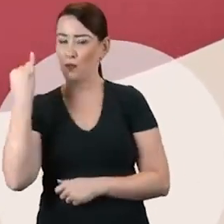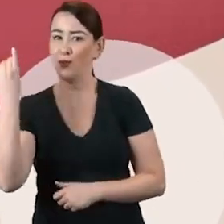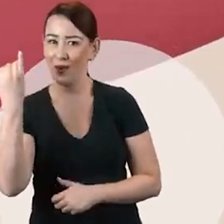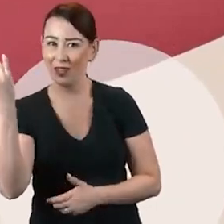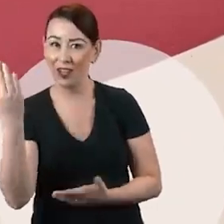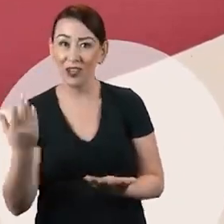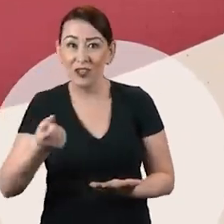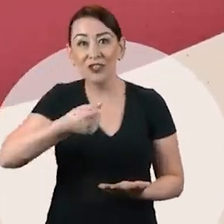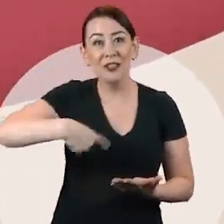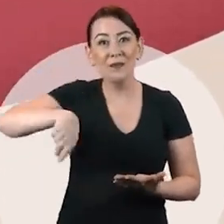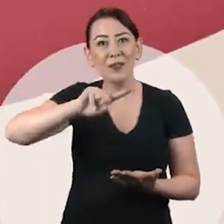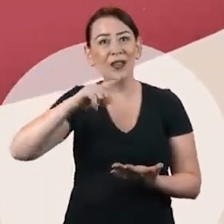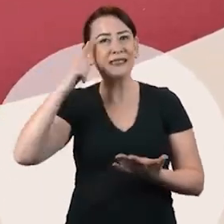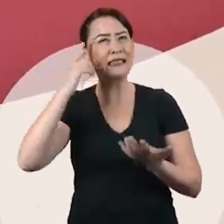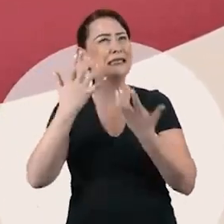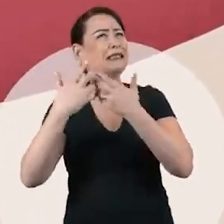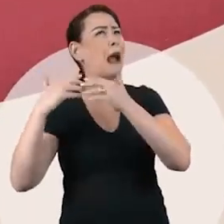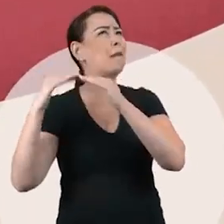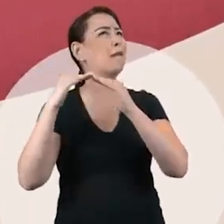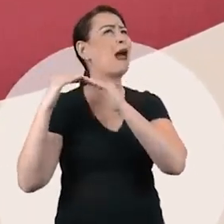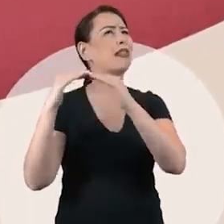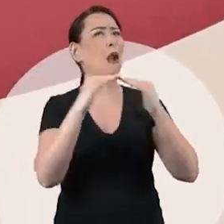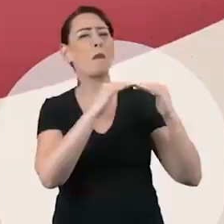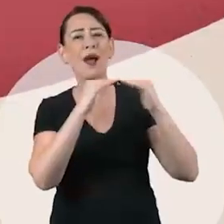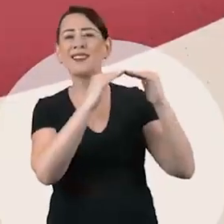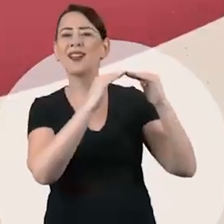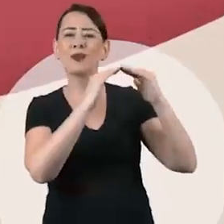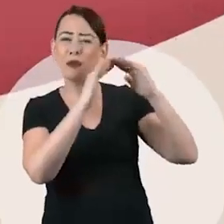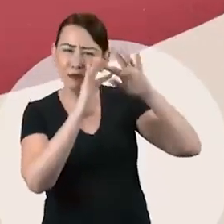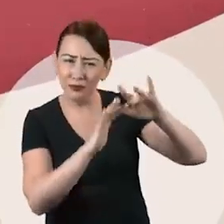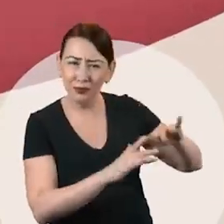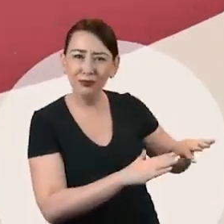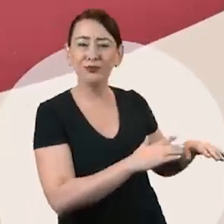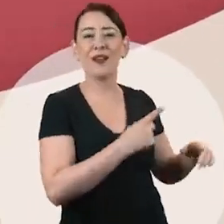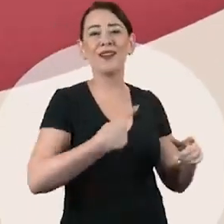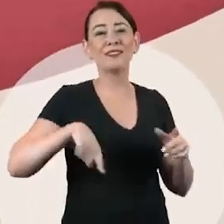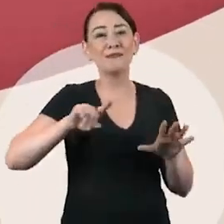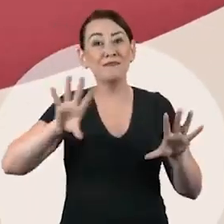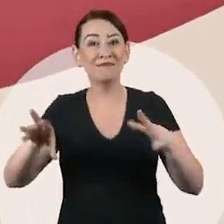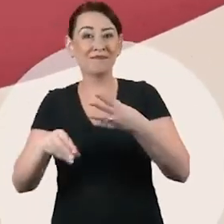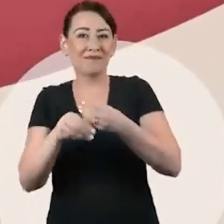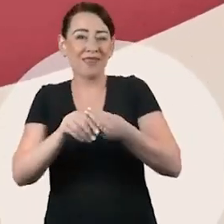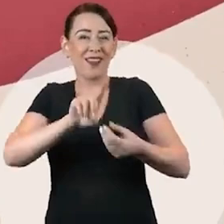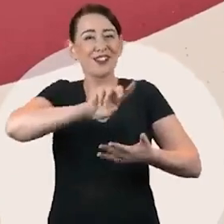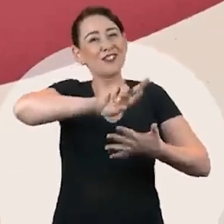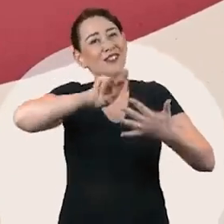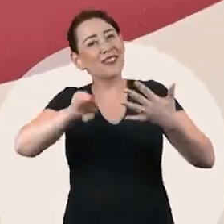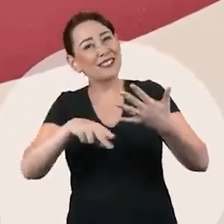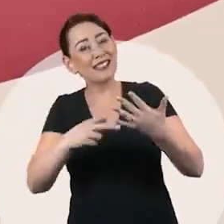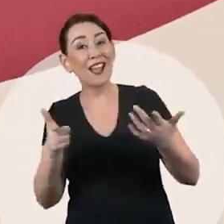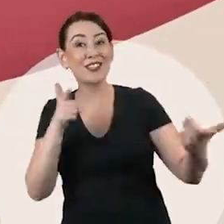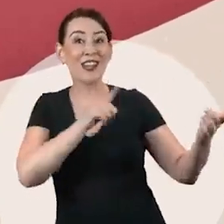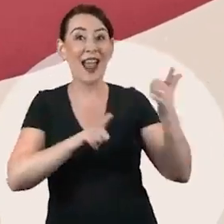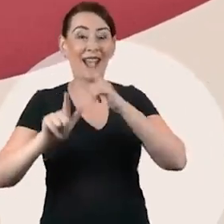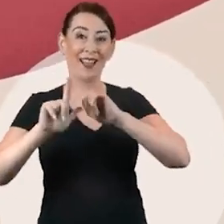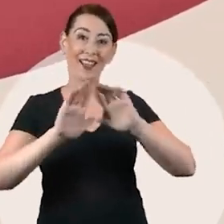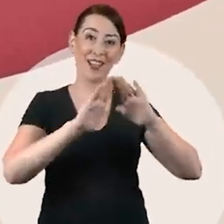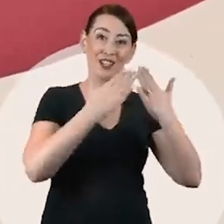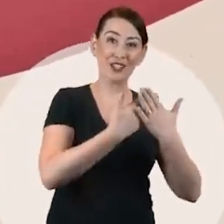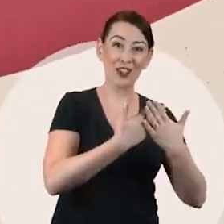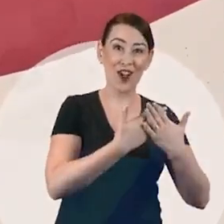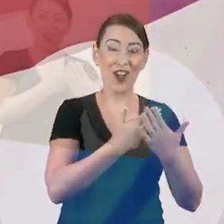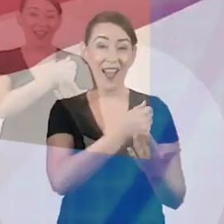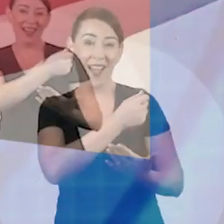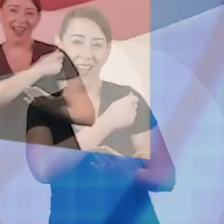escolar. Ao desconstruirmos um pensamento padronizado, todos têm a ganhar. Escola, aluno e professor.